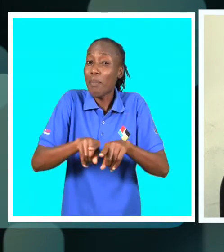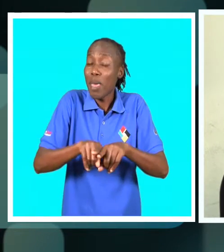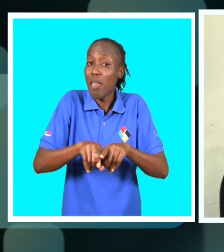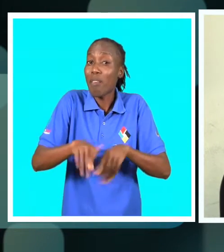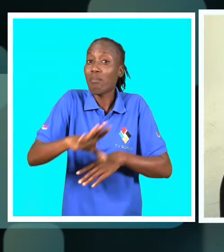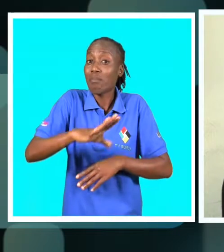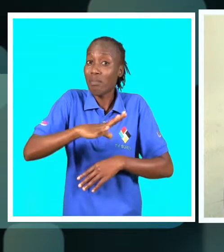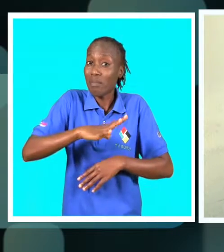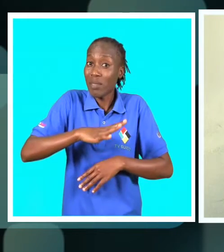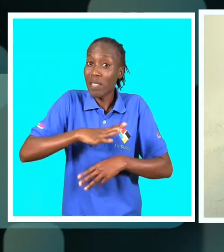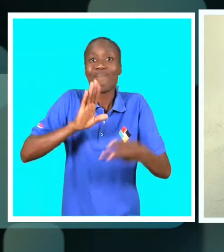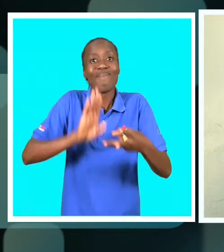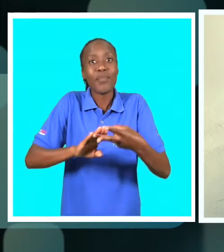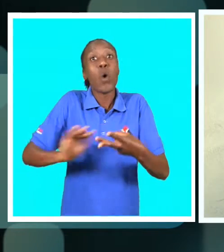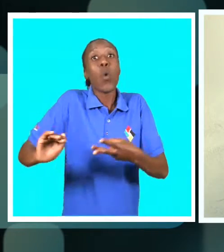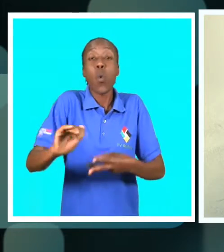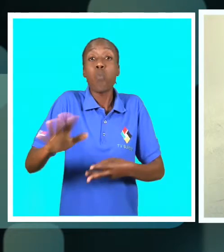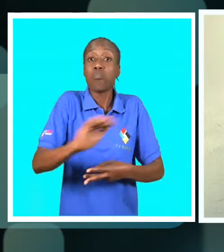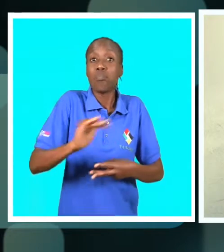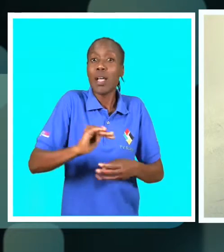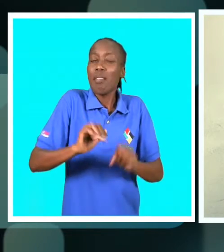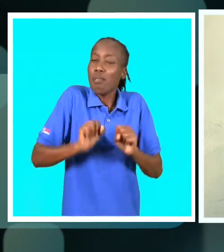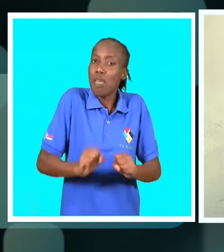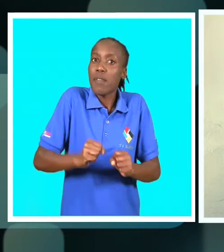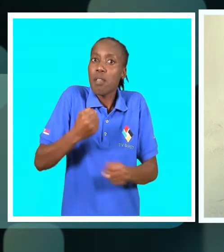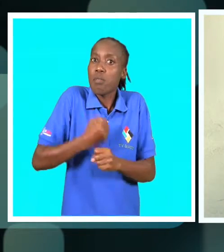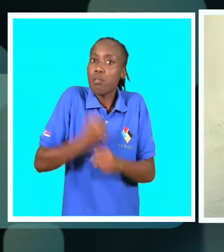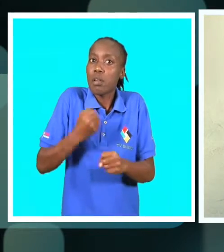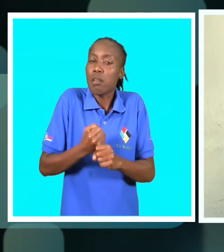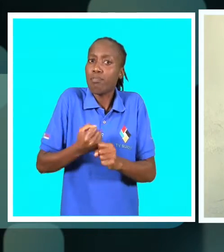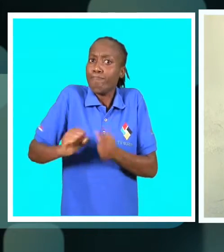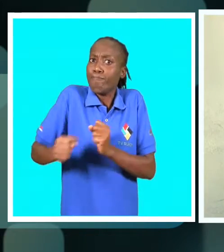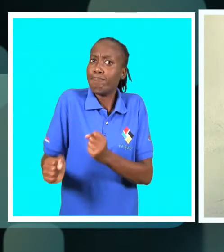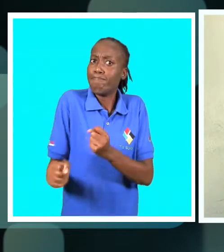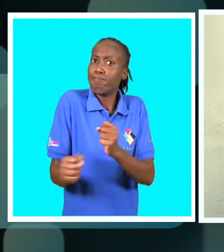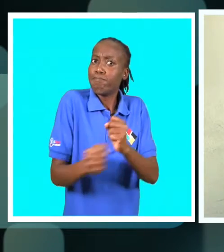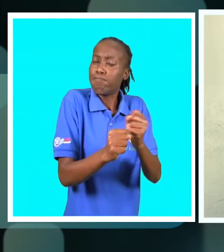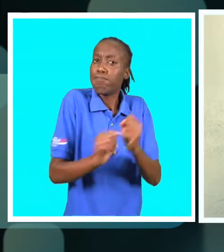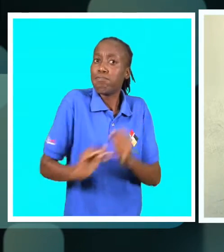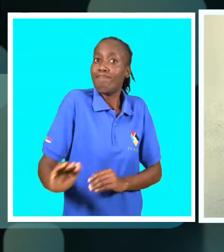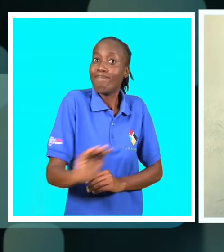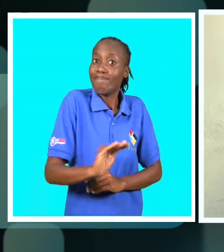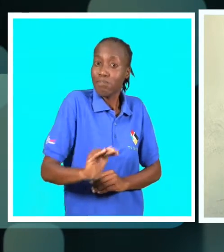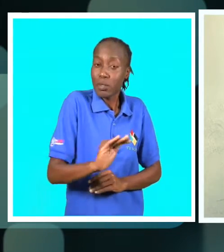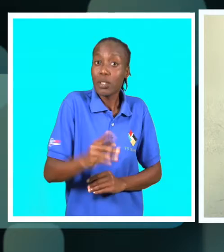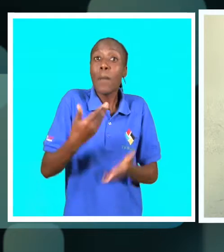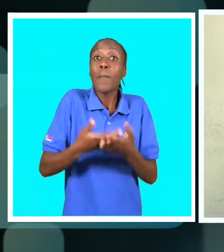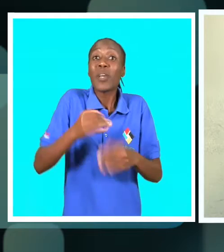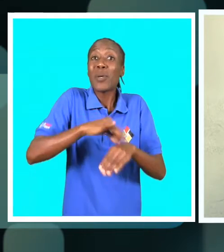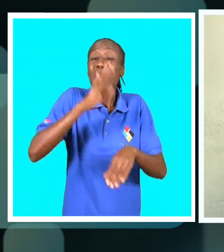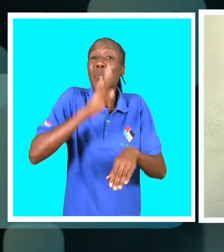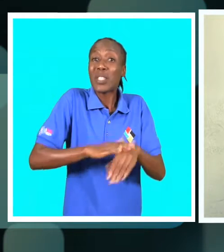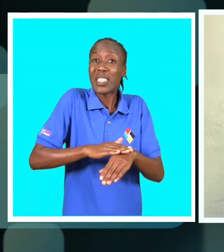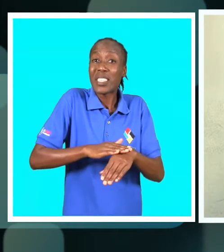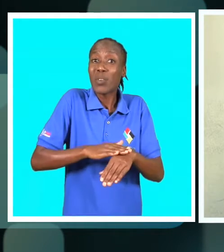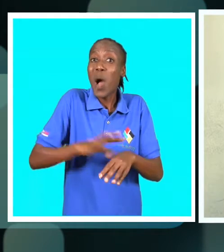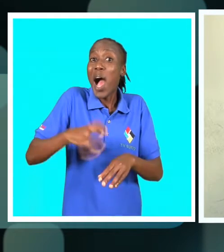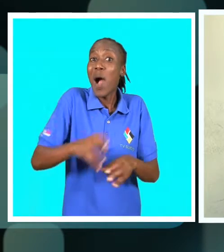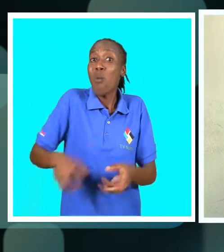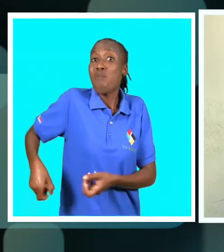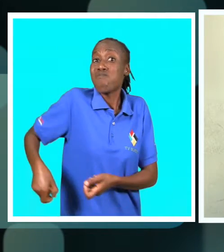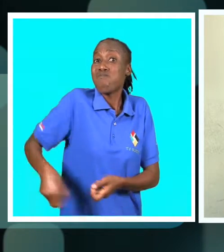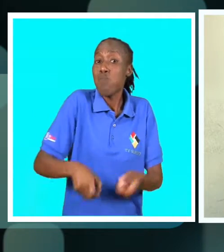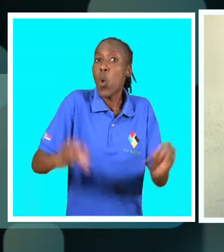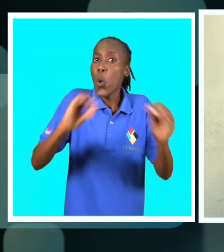tem, as comunidades têm que trabalhar também no saneamento do meio, porque o mosquito sem